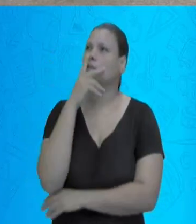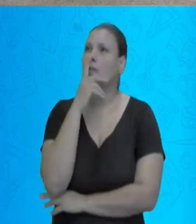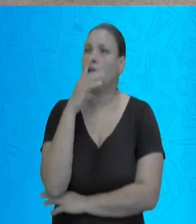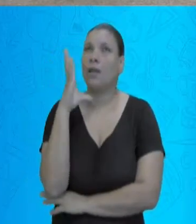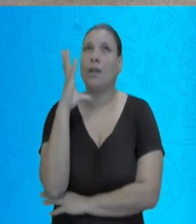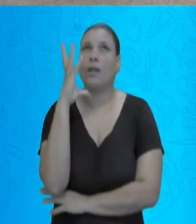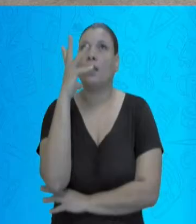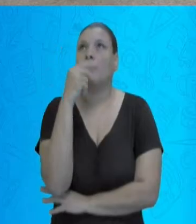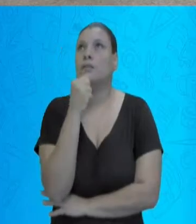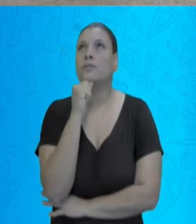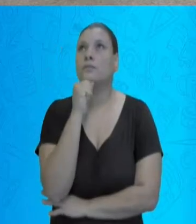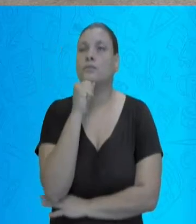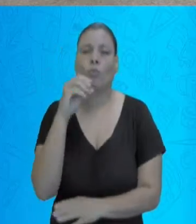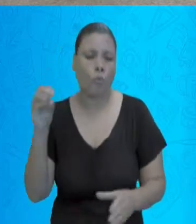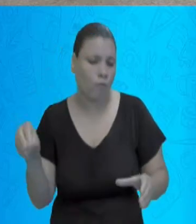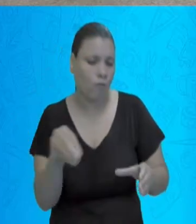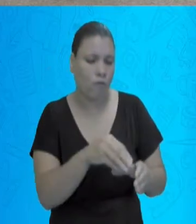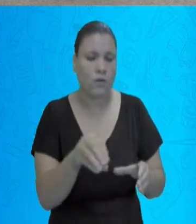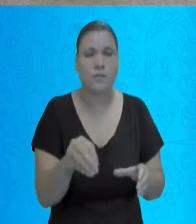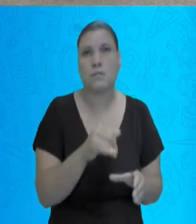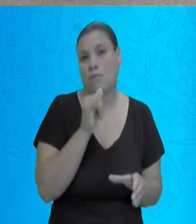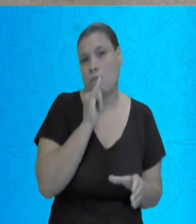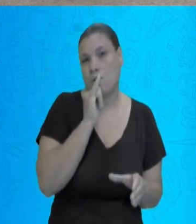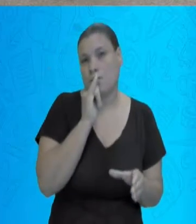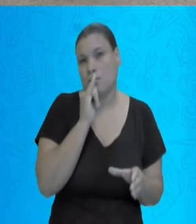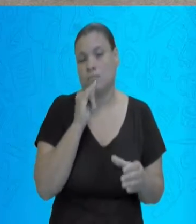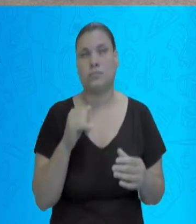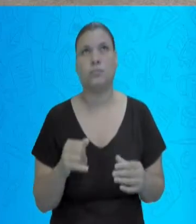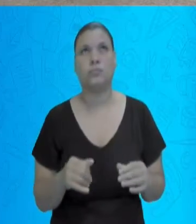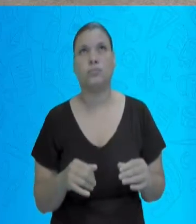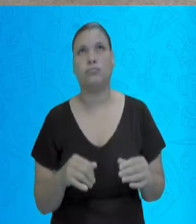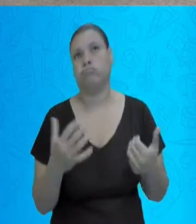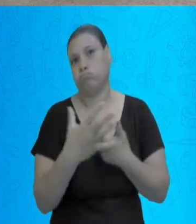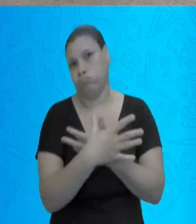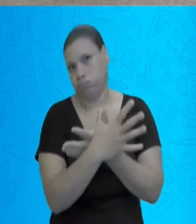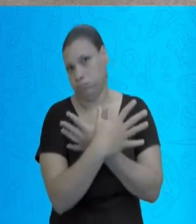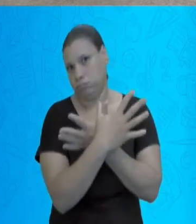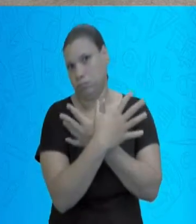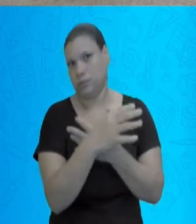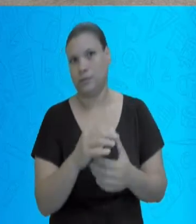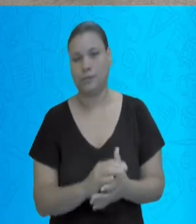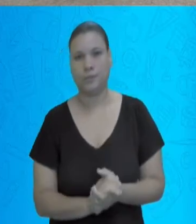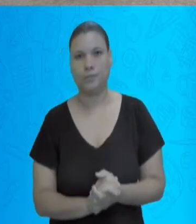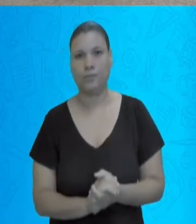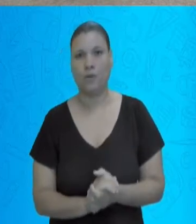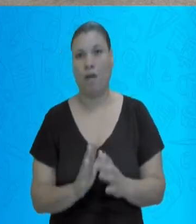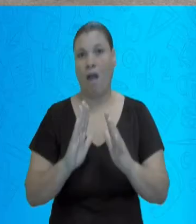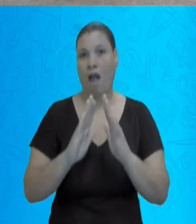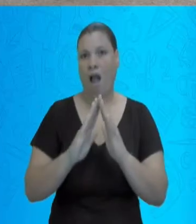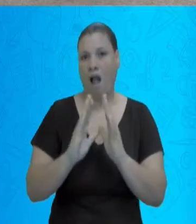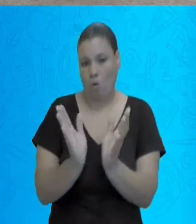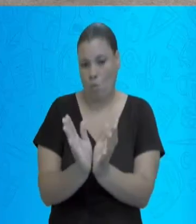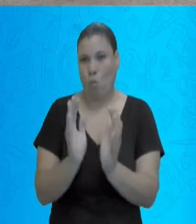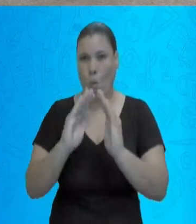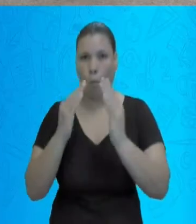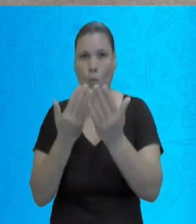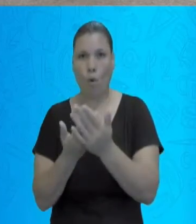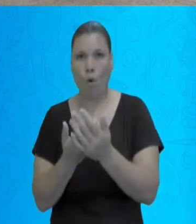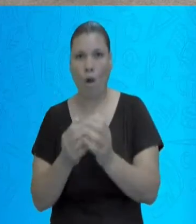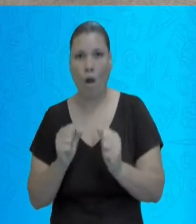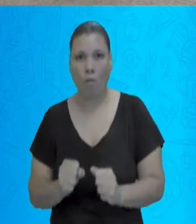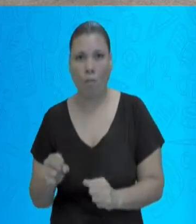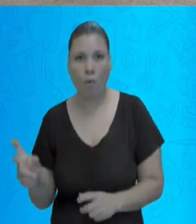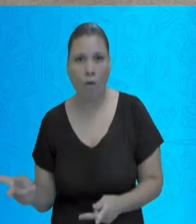de borboletas, que ficava lá guardada, sem nenhuma visita da turma de escola, ninguém podia